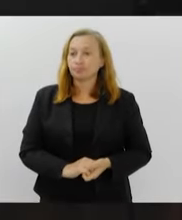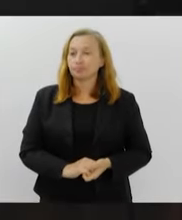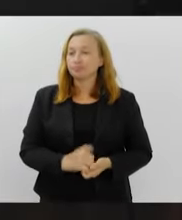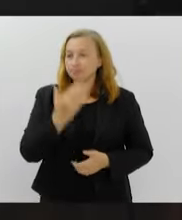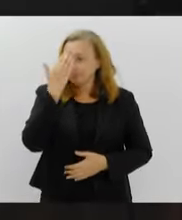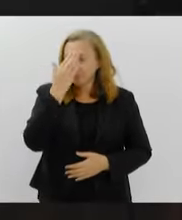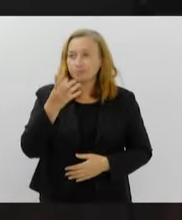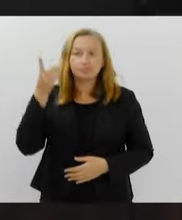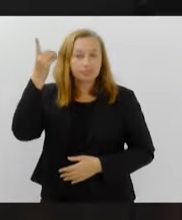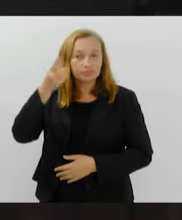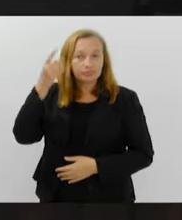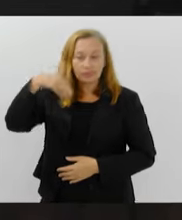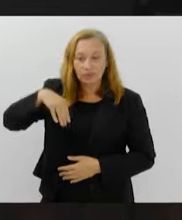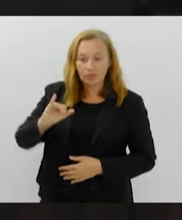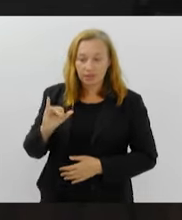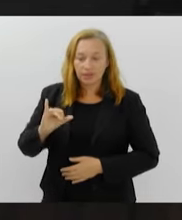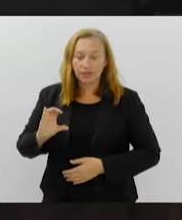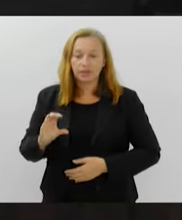obrigado